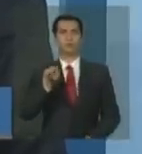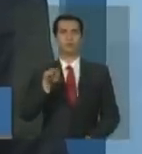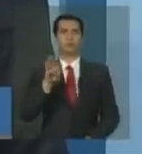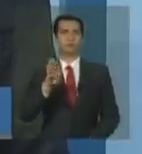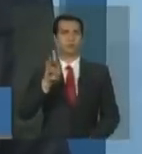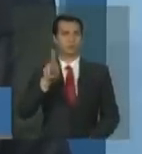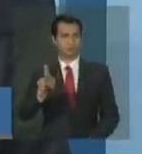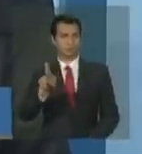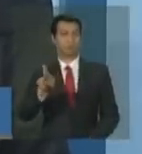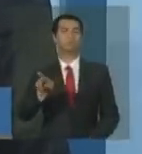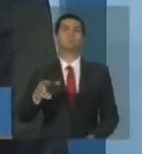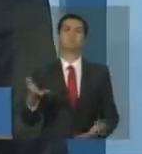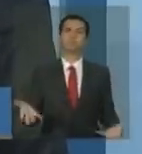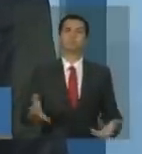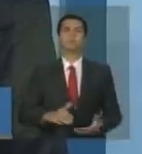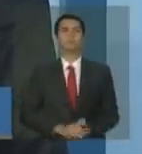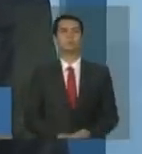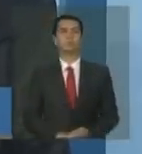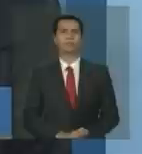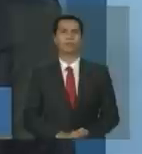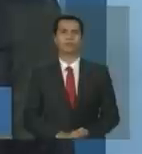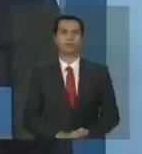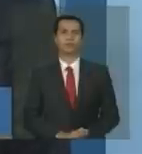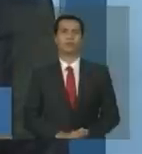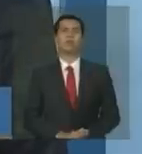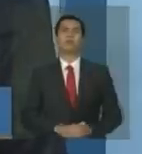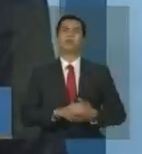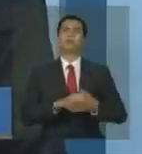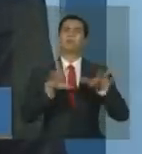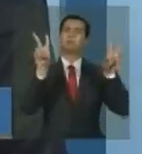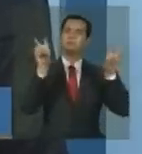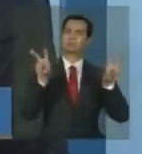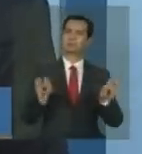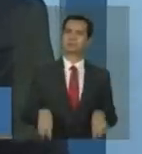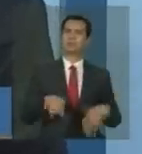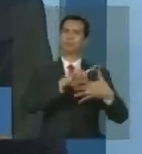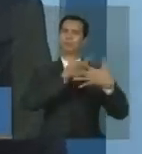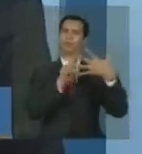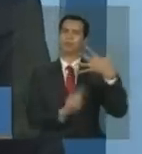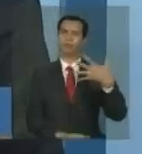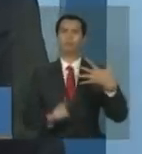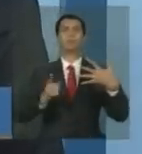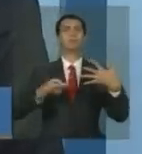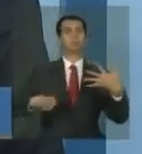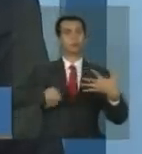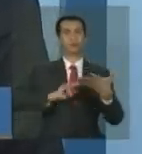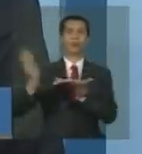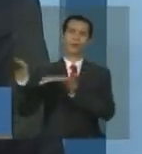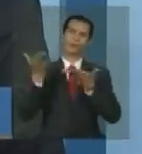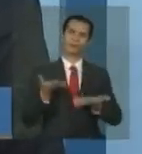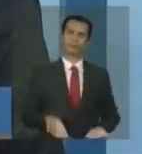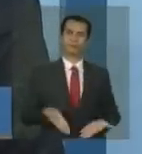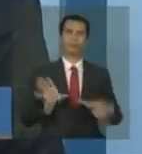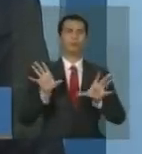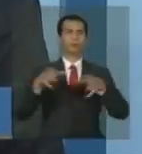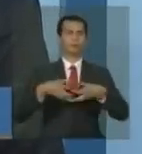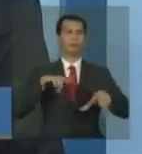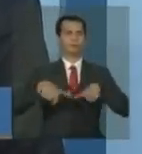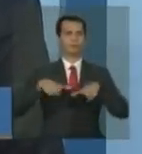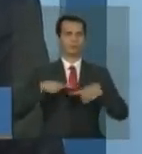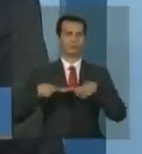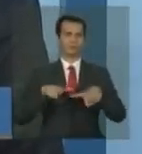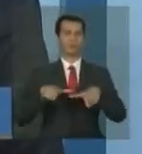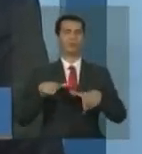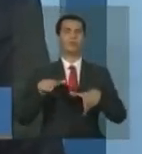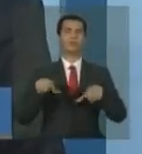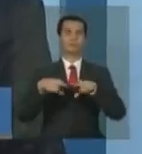tele@mds.gov.br. Bom, para a gente falar então sobre tudo isso, convidamos a equipe do Departamento de Gestão do SUAS, da Secretaria Nacional